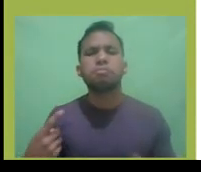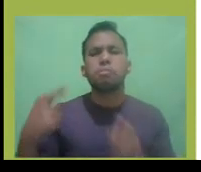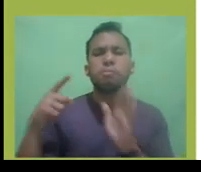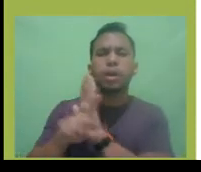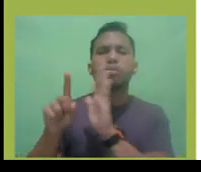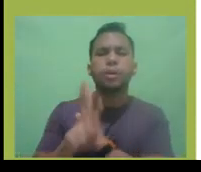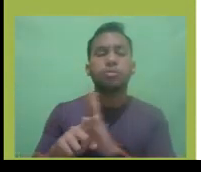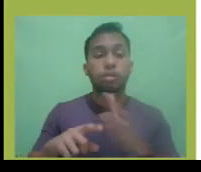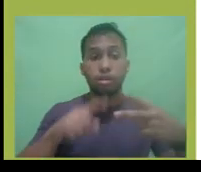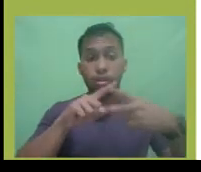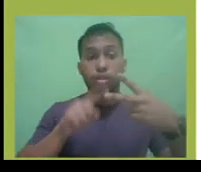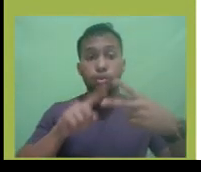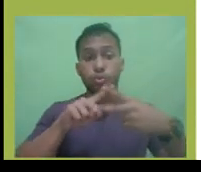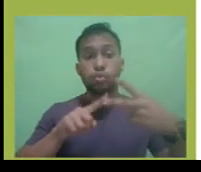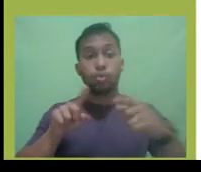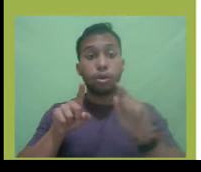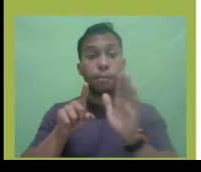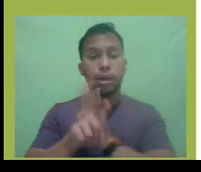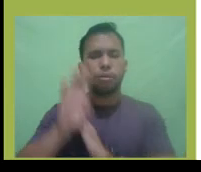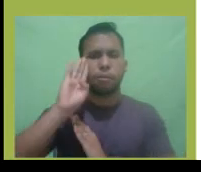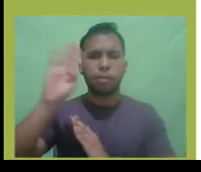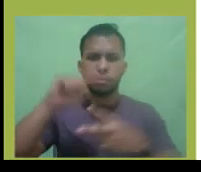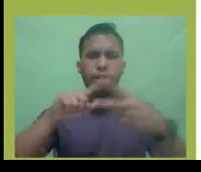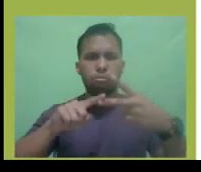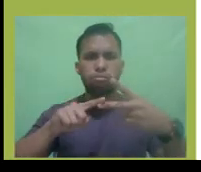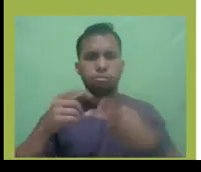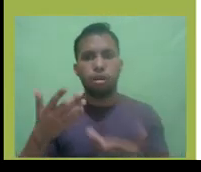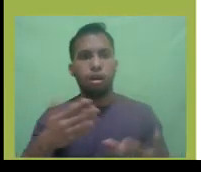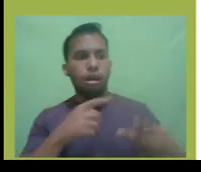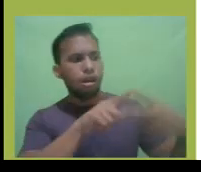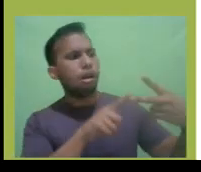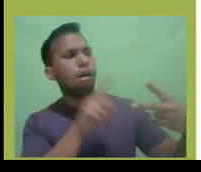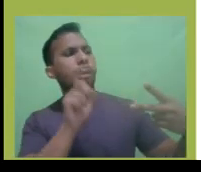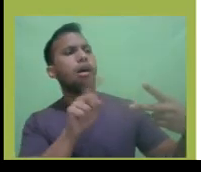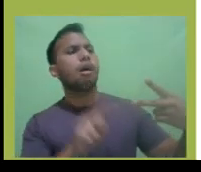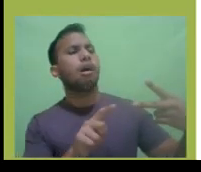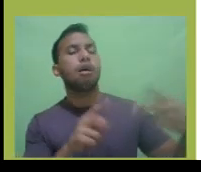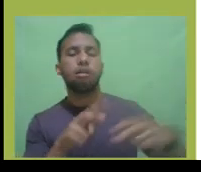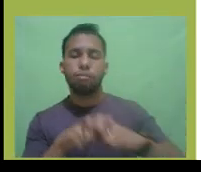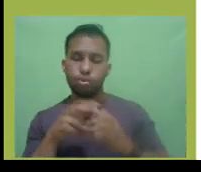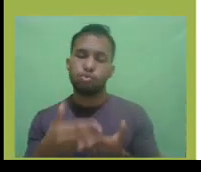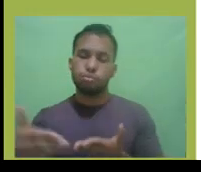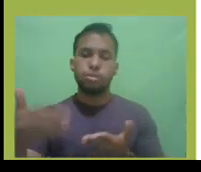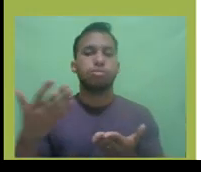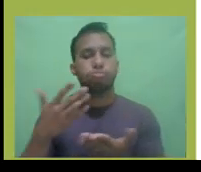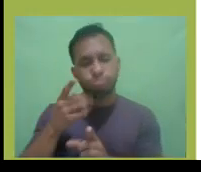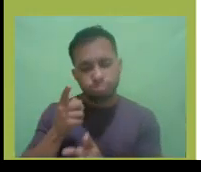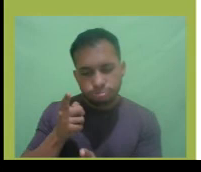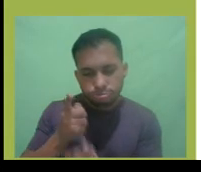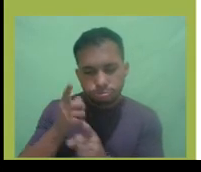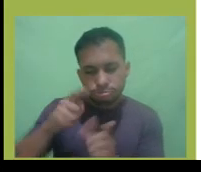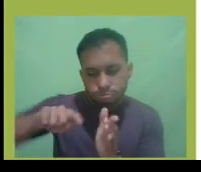E essas perguntas podem ser ainda exemplificadas na forma de um esquema. Então,